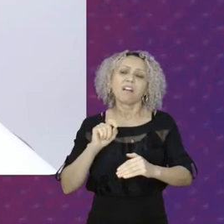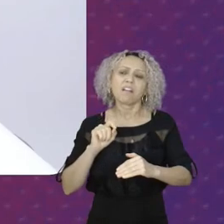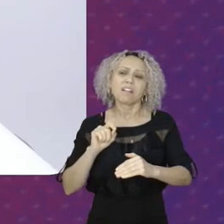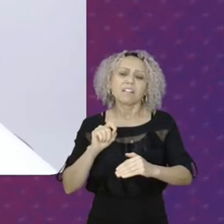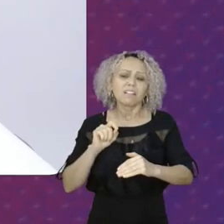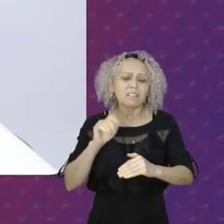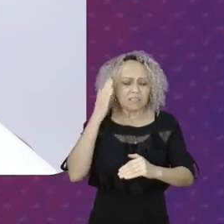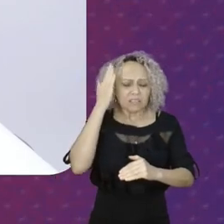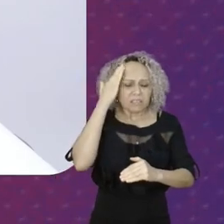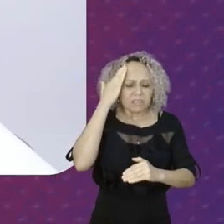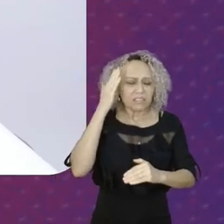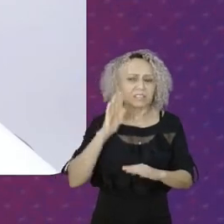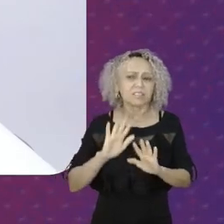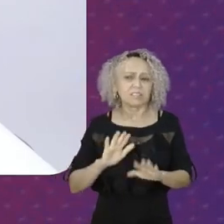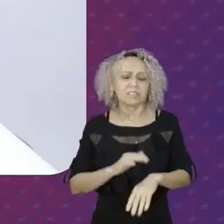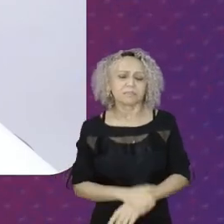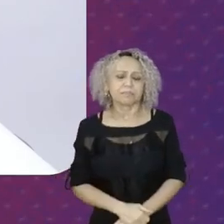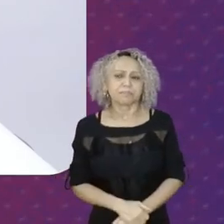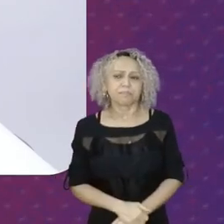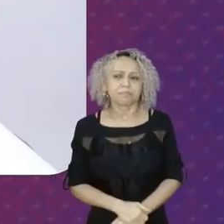Sabe que se a gente